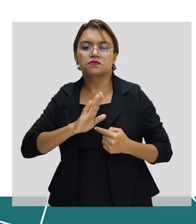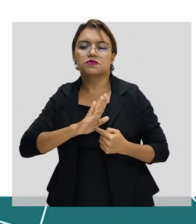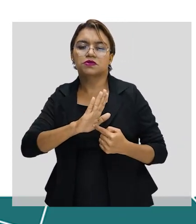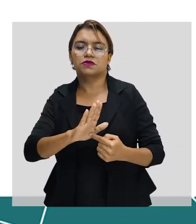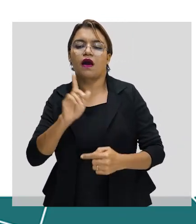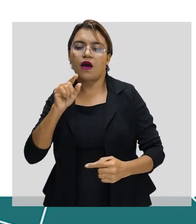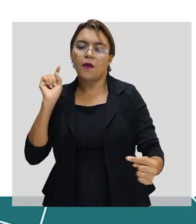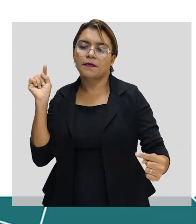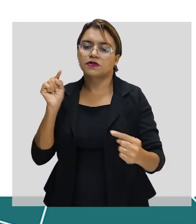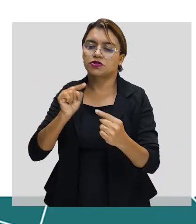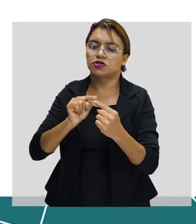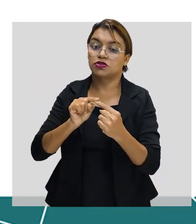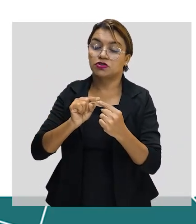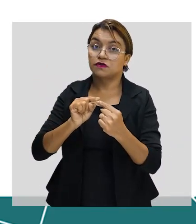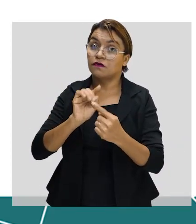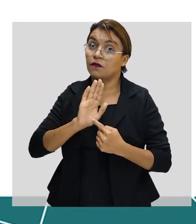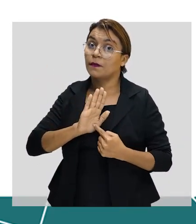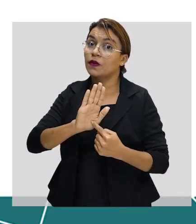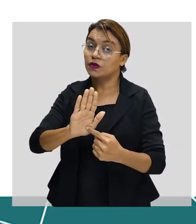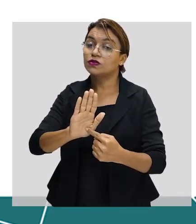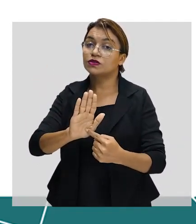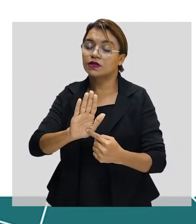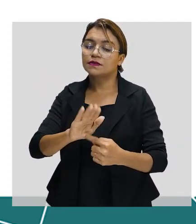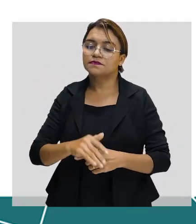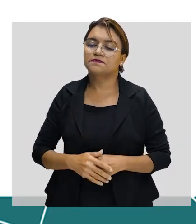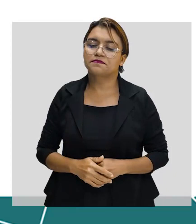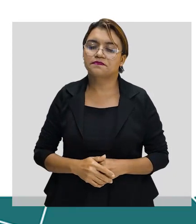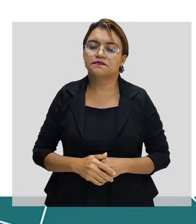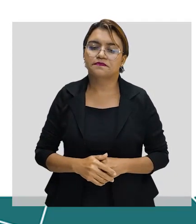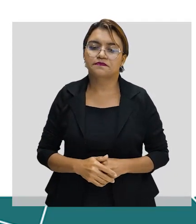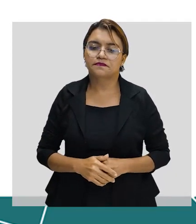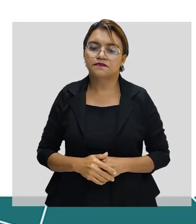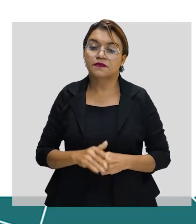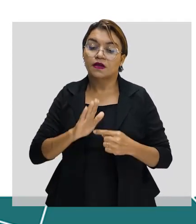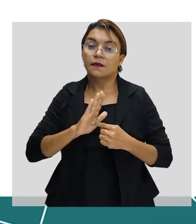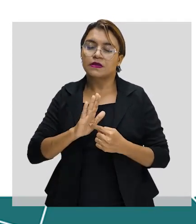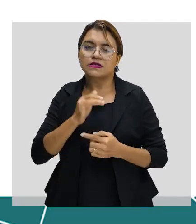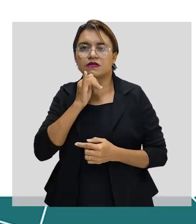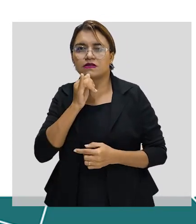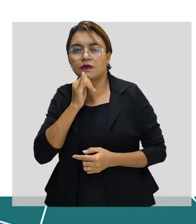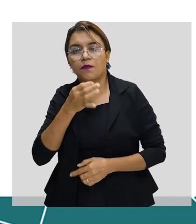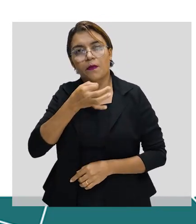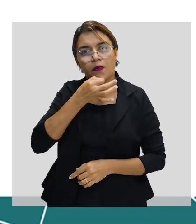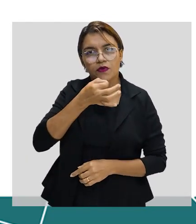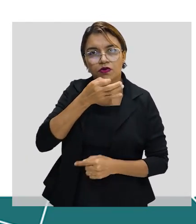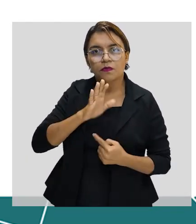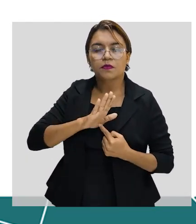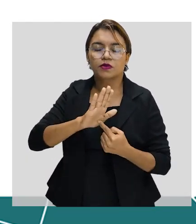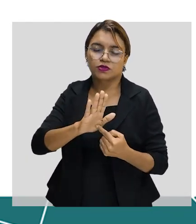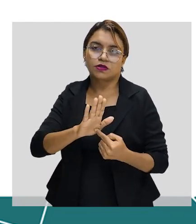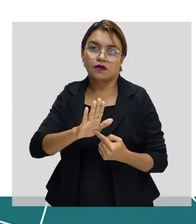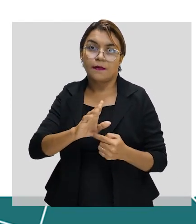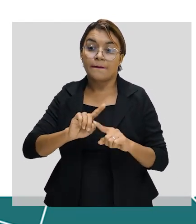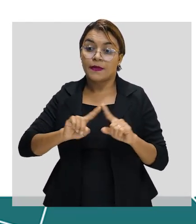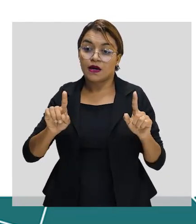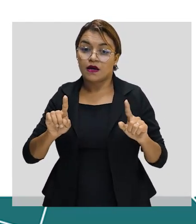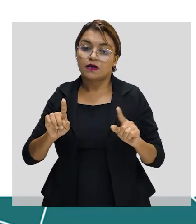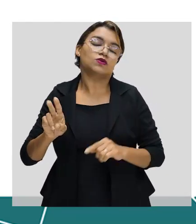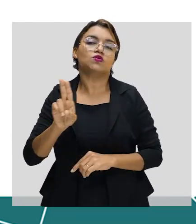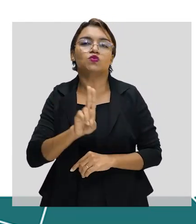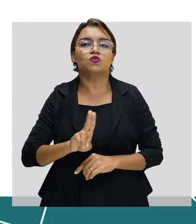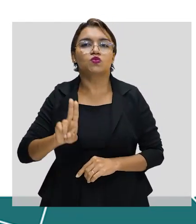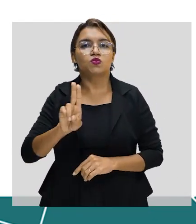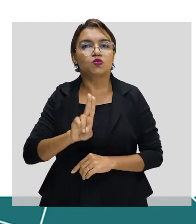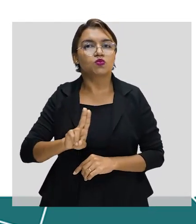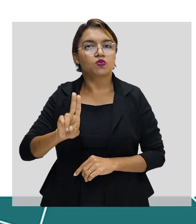tem o objetivo de expor, né? Eu já falei o que é antes, expor um ponto de vista sem usar